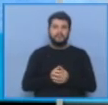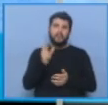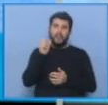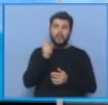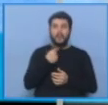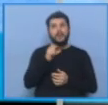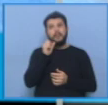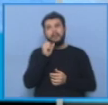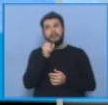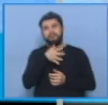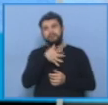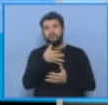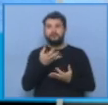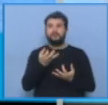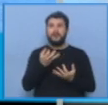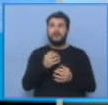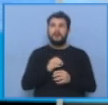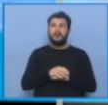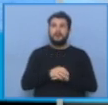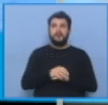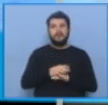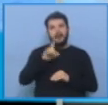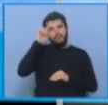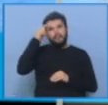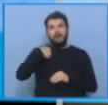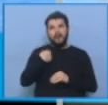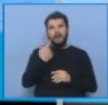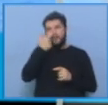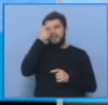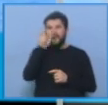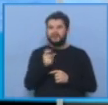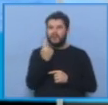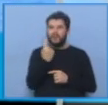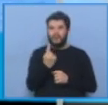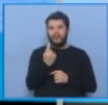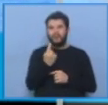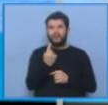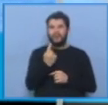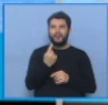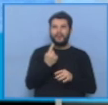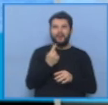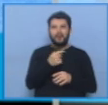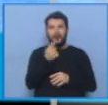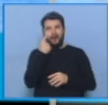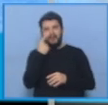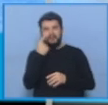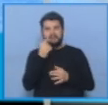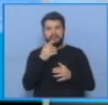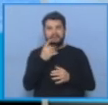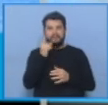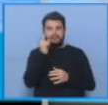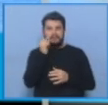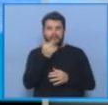Poderíamos dizer que, evidentemente, que se há uma pessoa com um pendor homossexual e que tenha